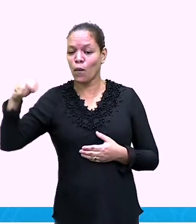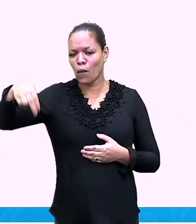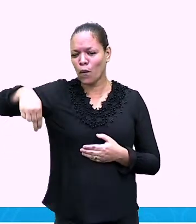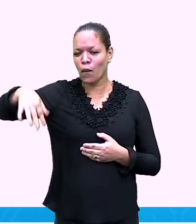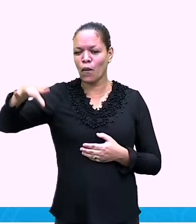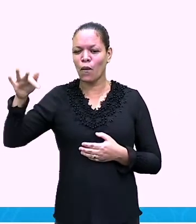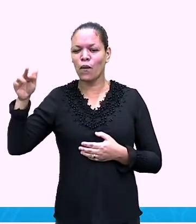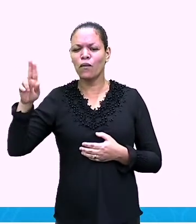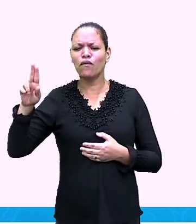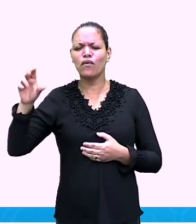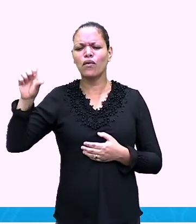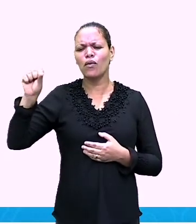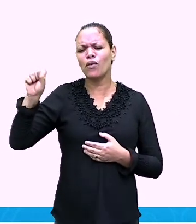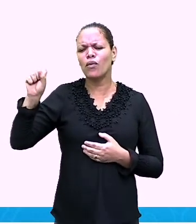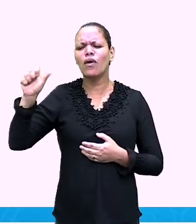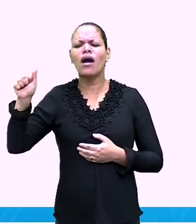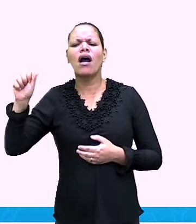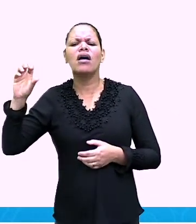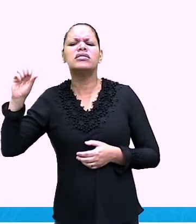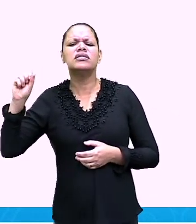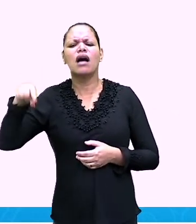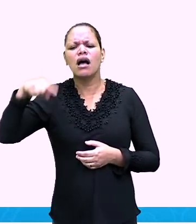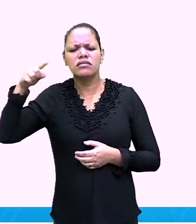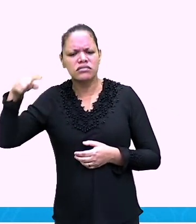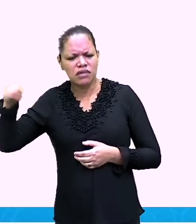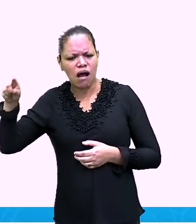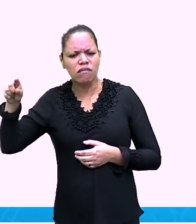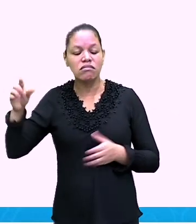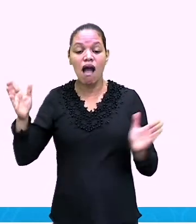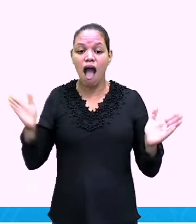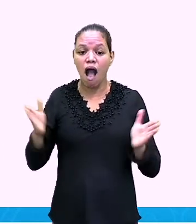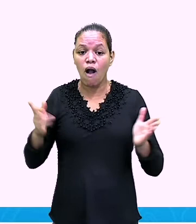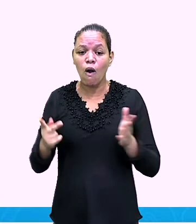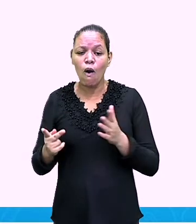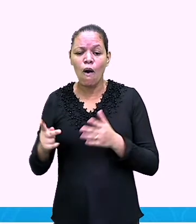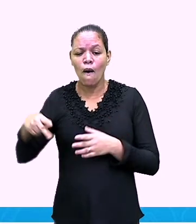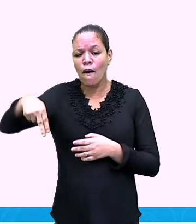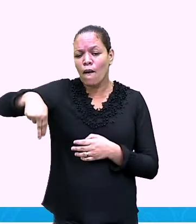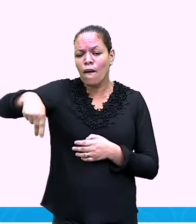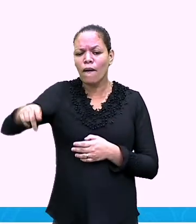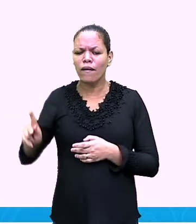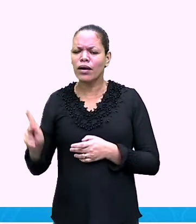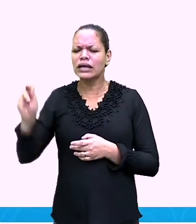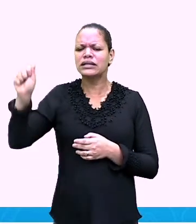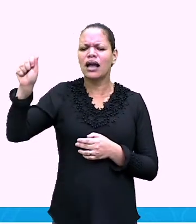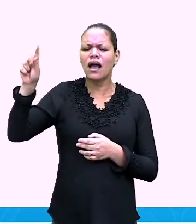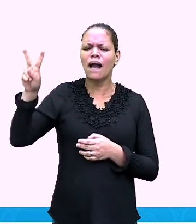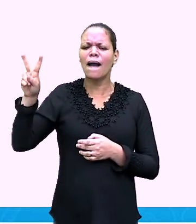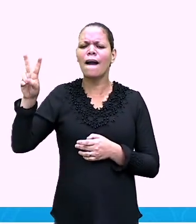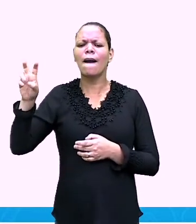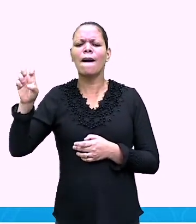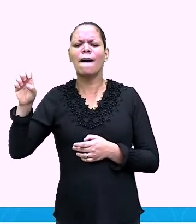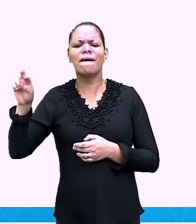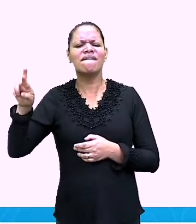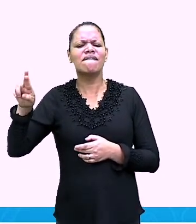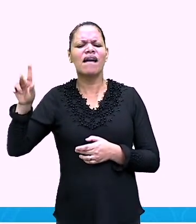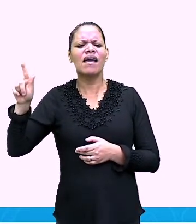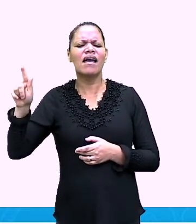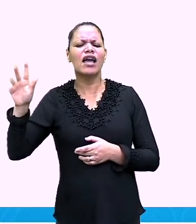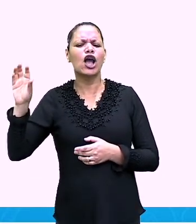Confusão. Muito bem. Aqui a gente tem a sílaba nha, ver, go. Ixi, o que